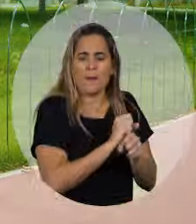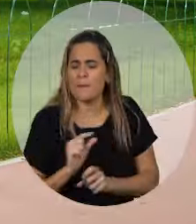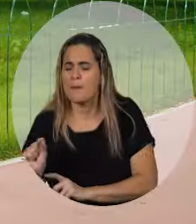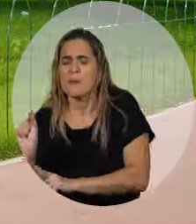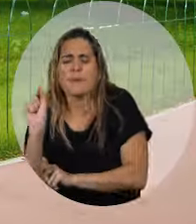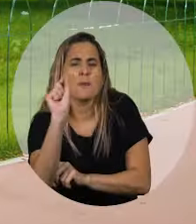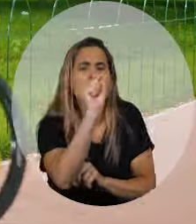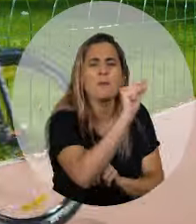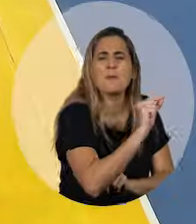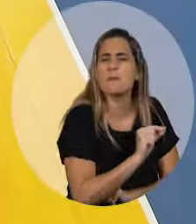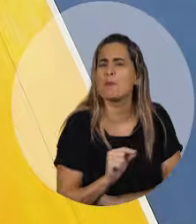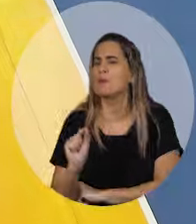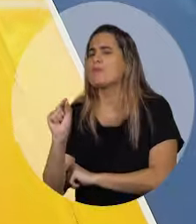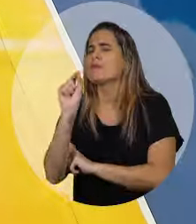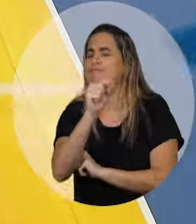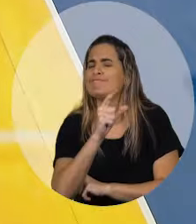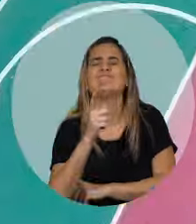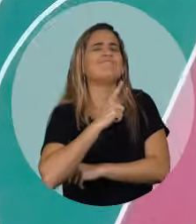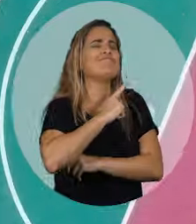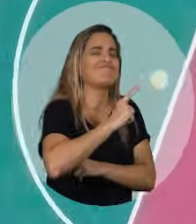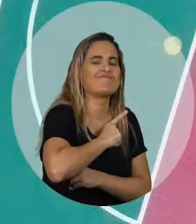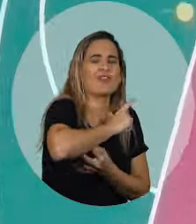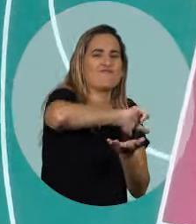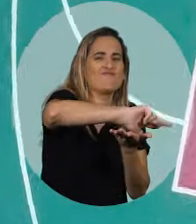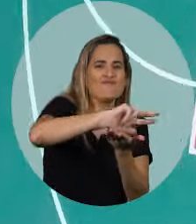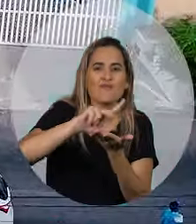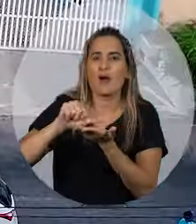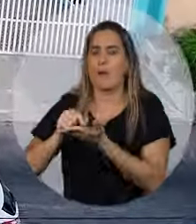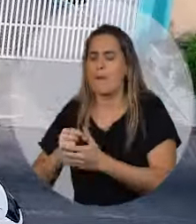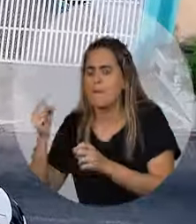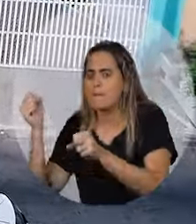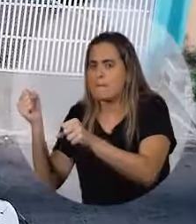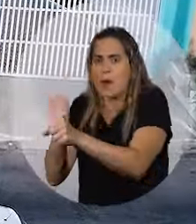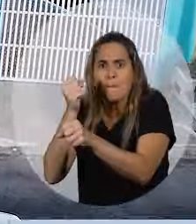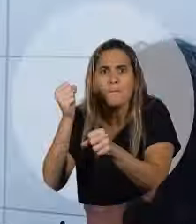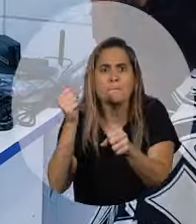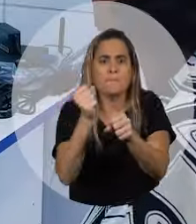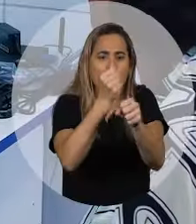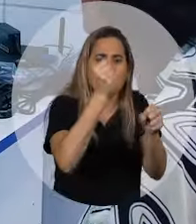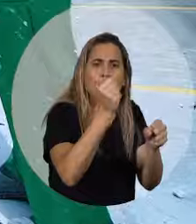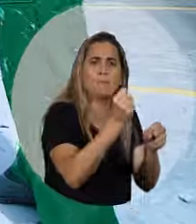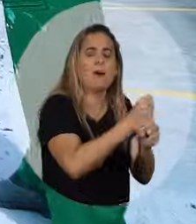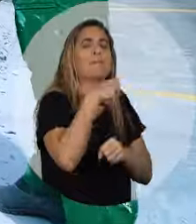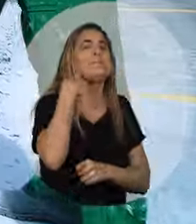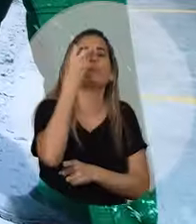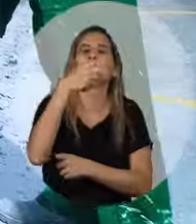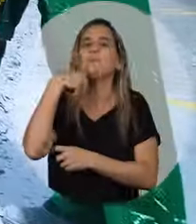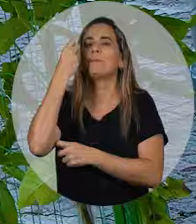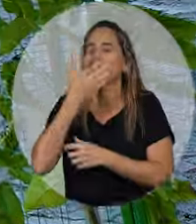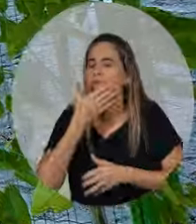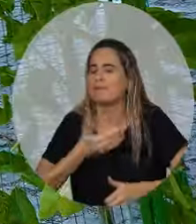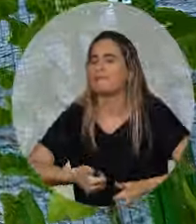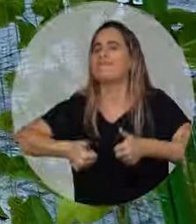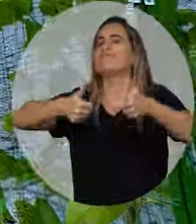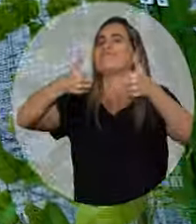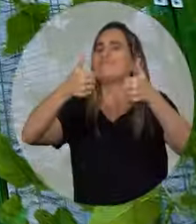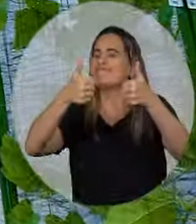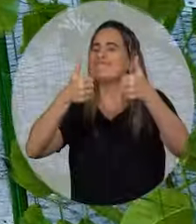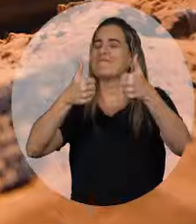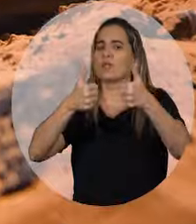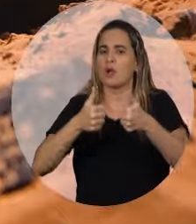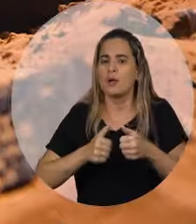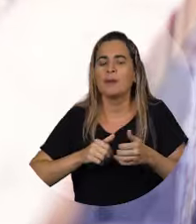ao mesmo tempo. Tem muita obra por todo lugar. É muita obra sendo entregue, fazendo o Natal